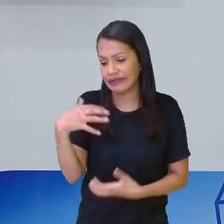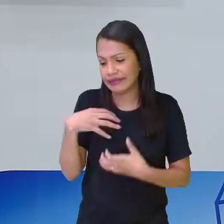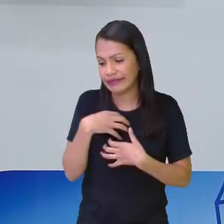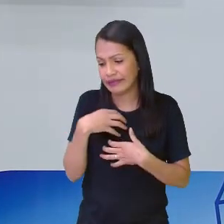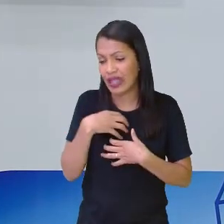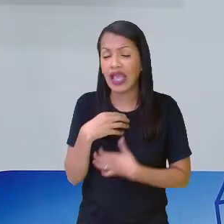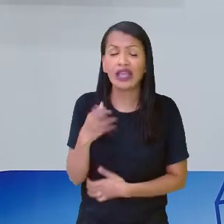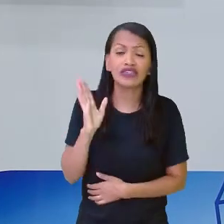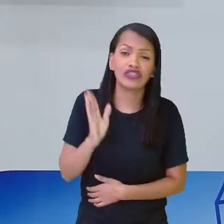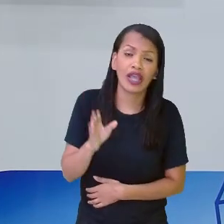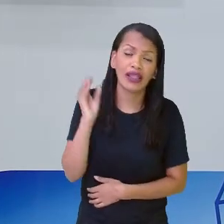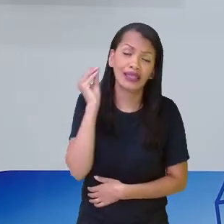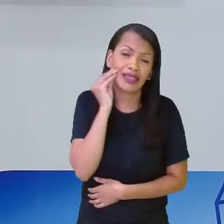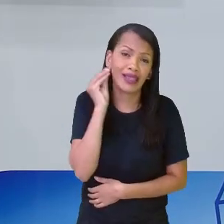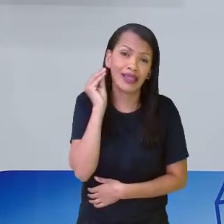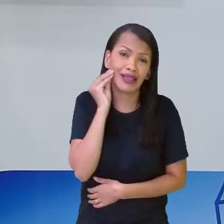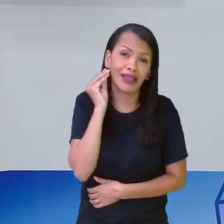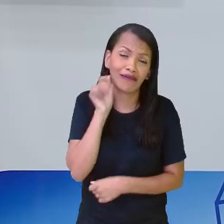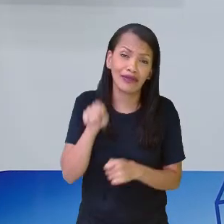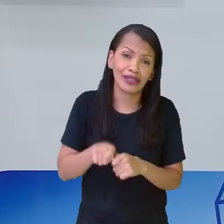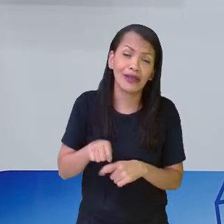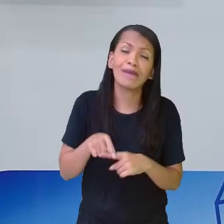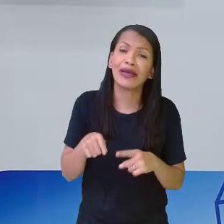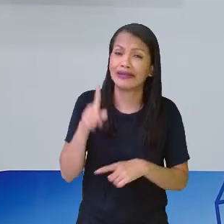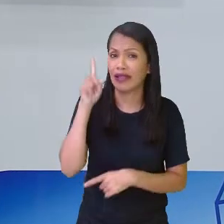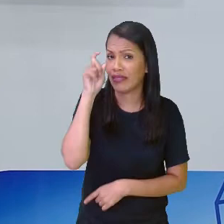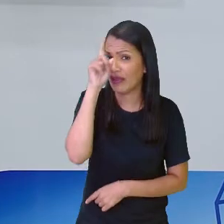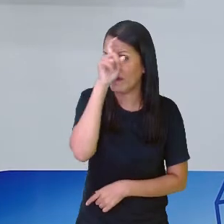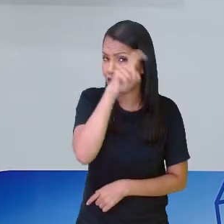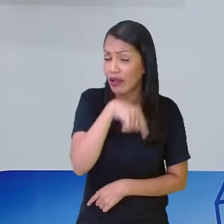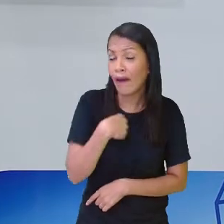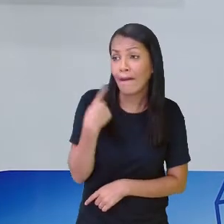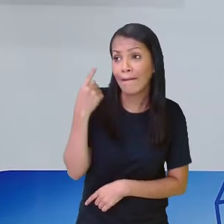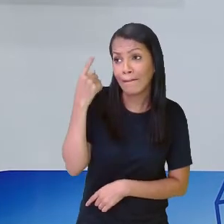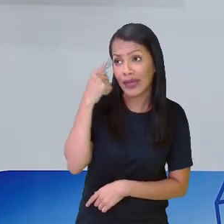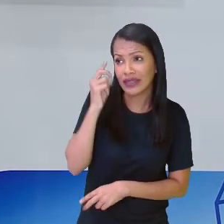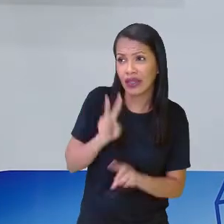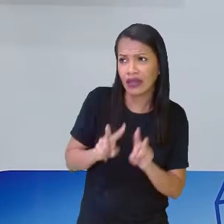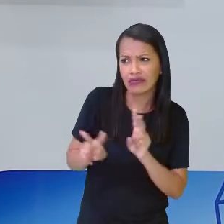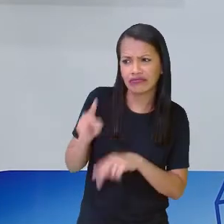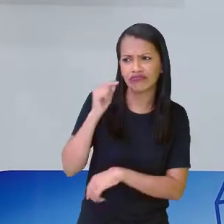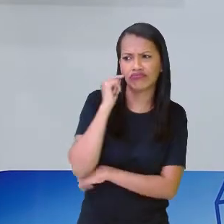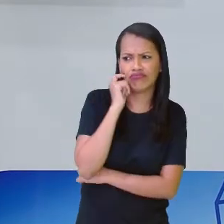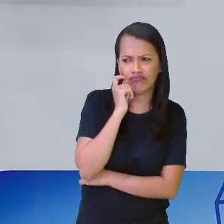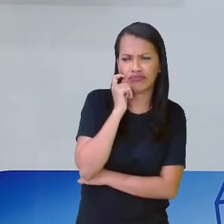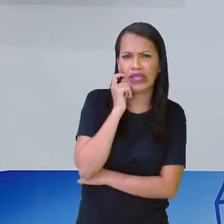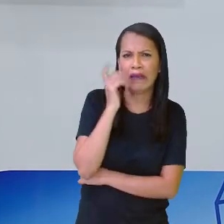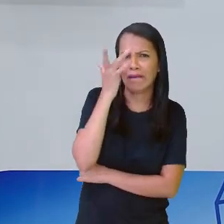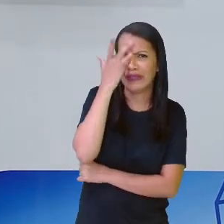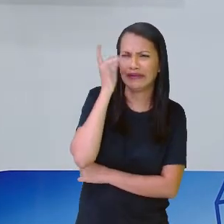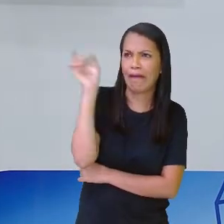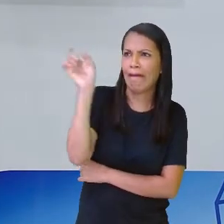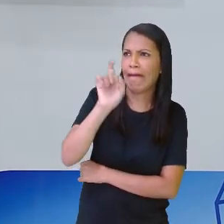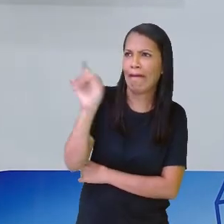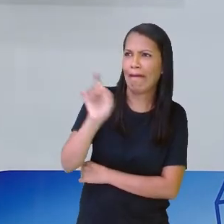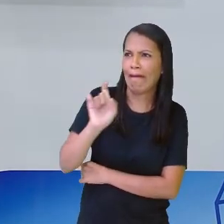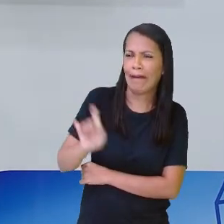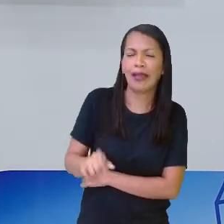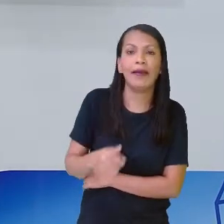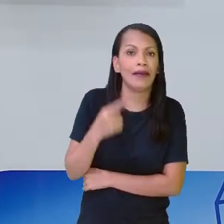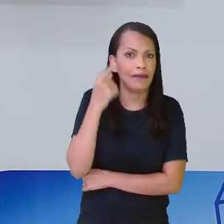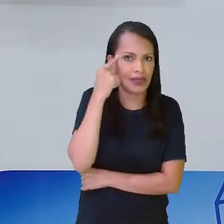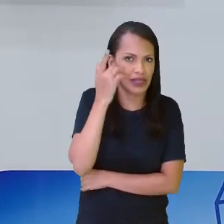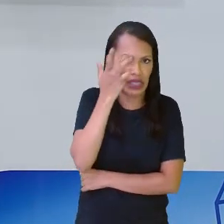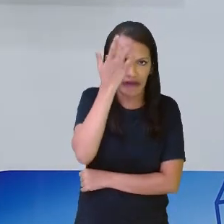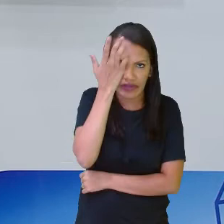já tentei fazer, é uma coisa difícil, não é? A gente pensa, né? Quando a gente observa, vê o cara lá grafitando, pensa que é fácil, mas